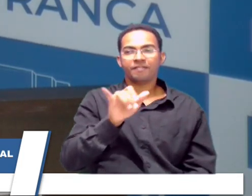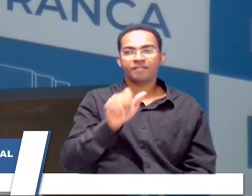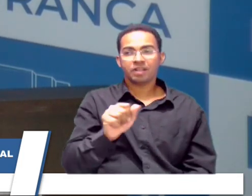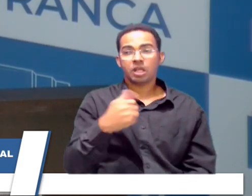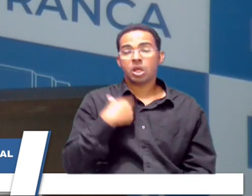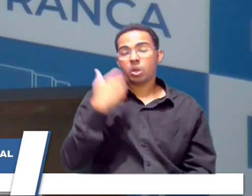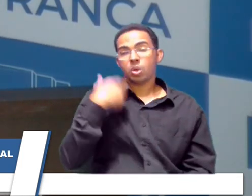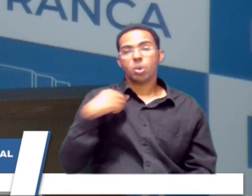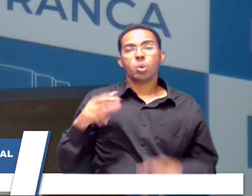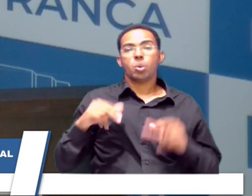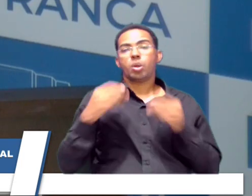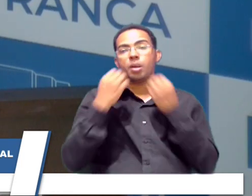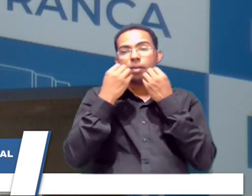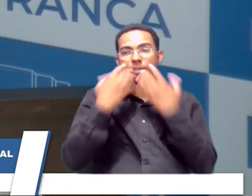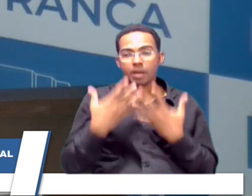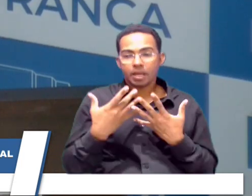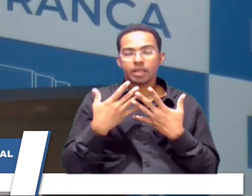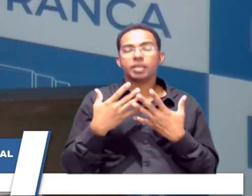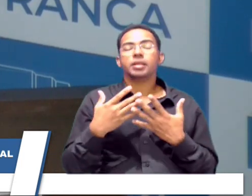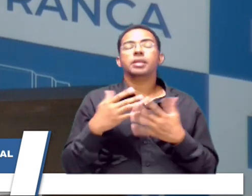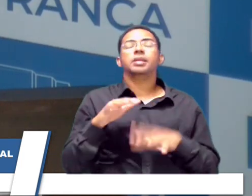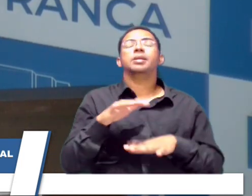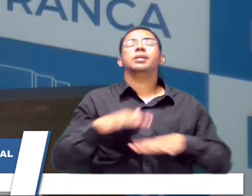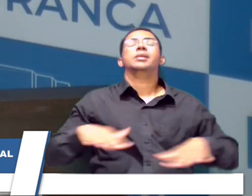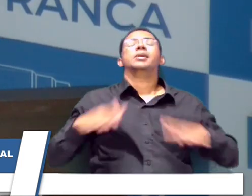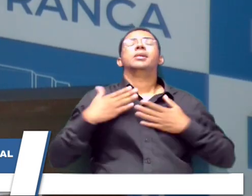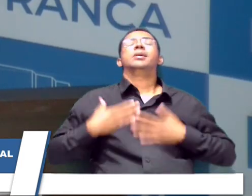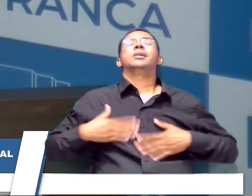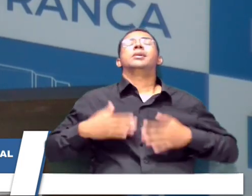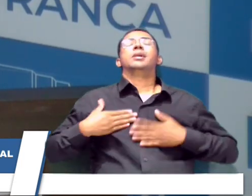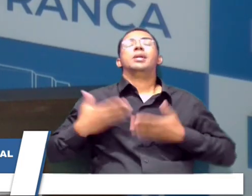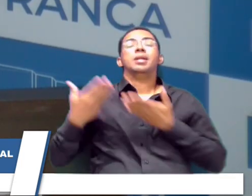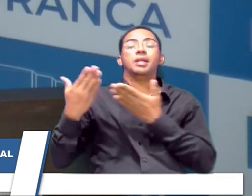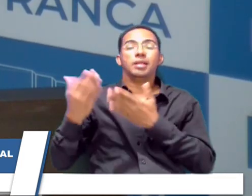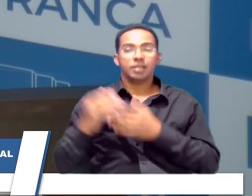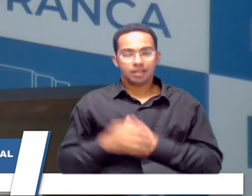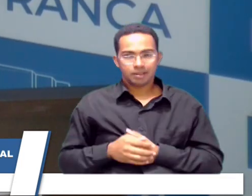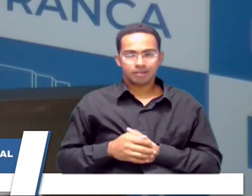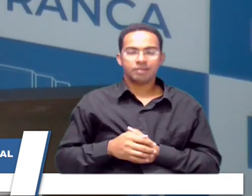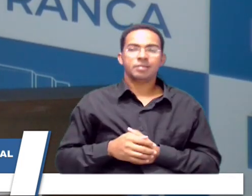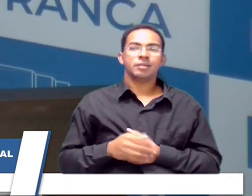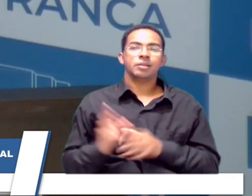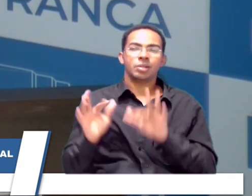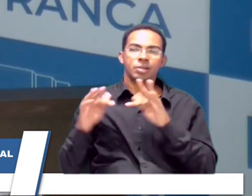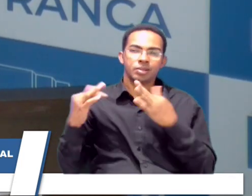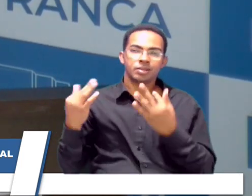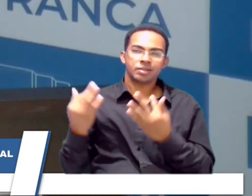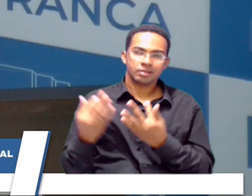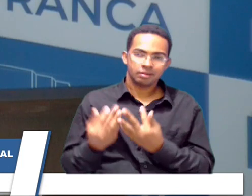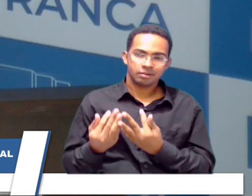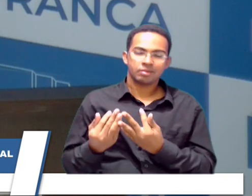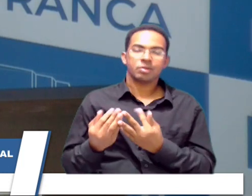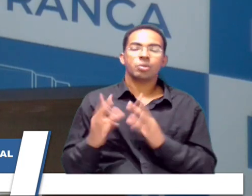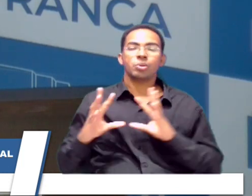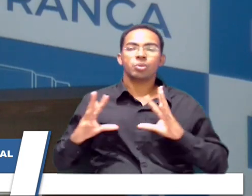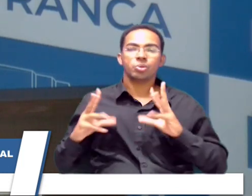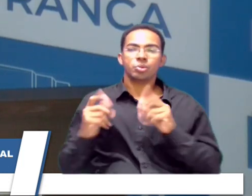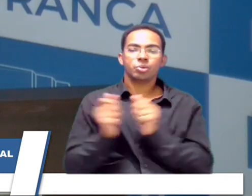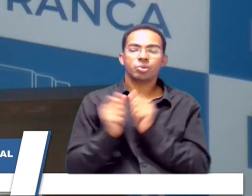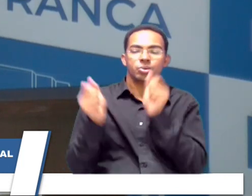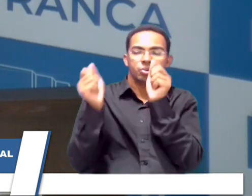senti tão bem num lugar igual eu me sinto lá. Nós somos uma família, somos todos nós